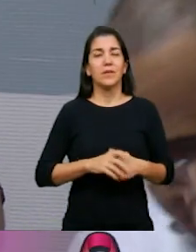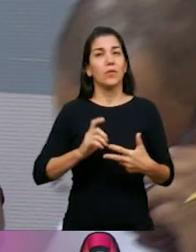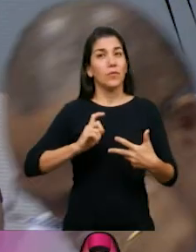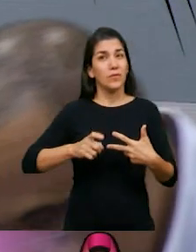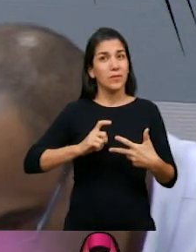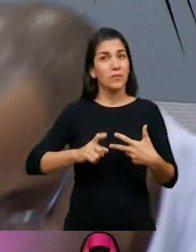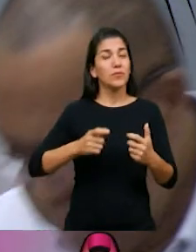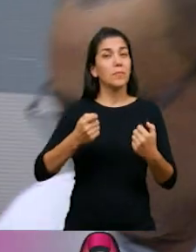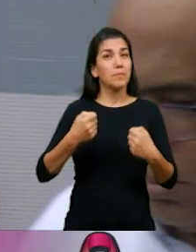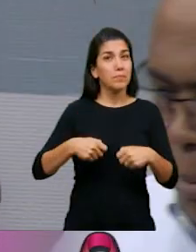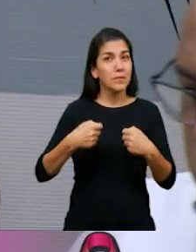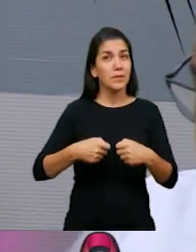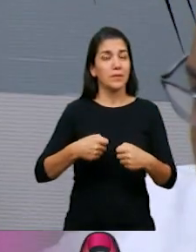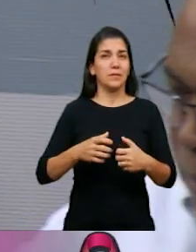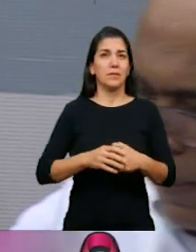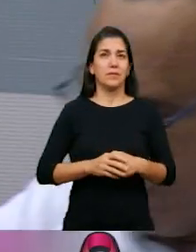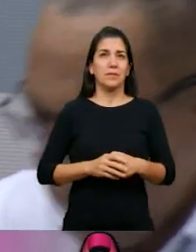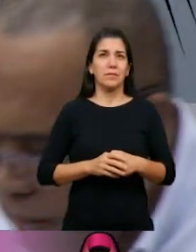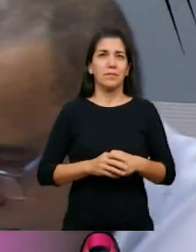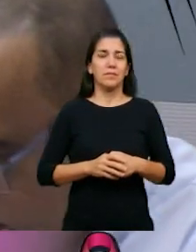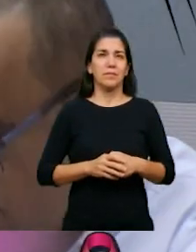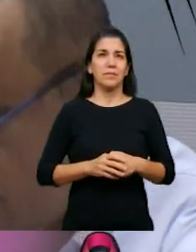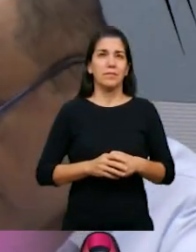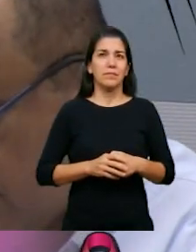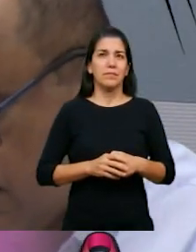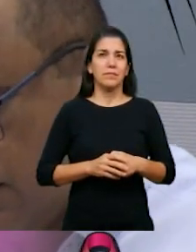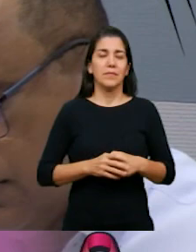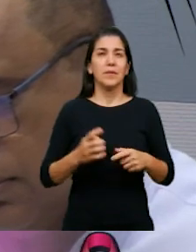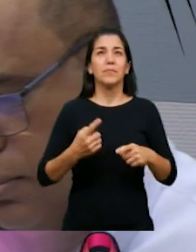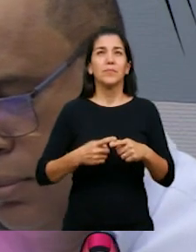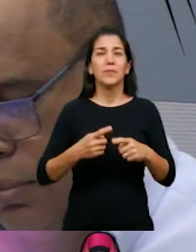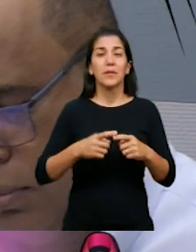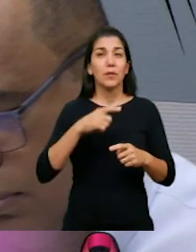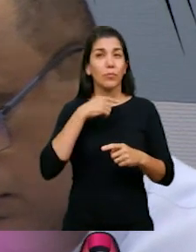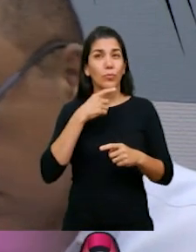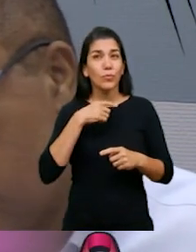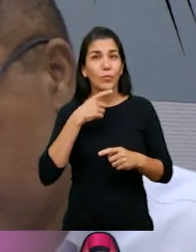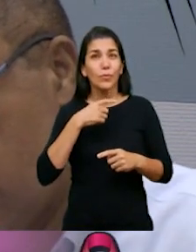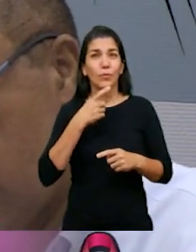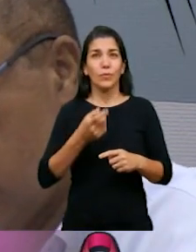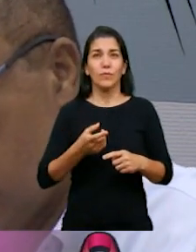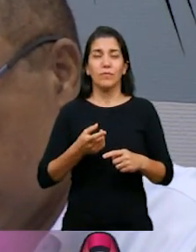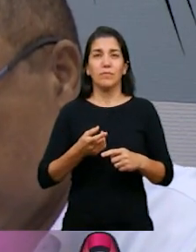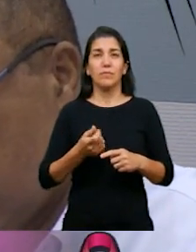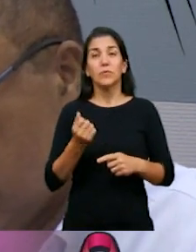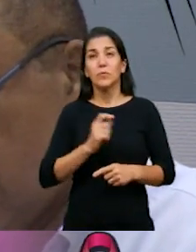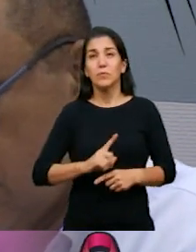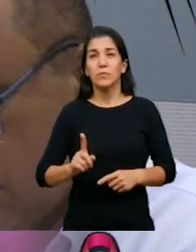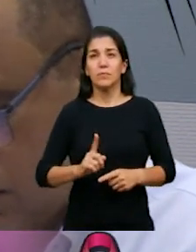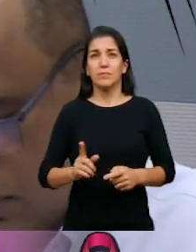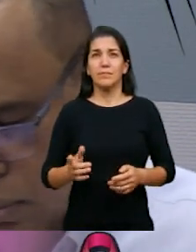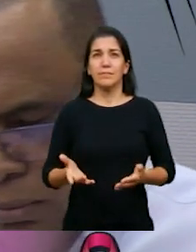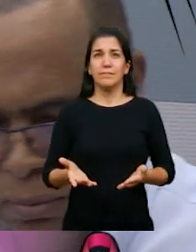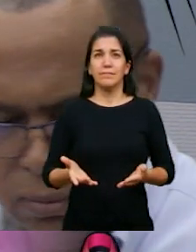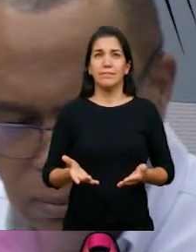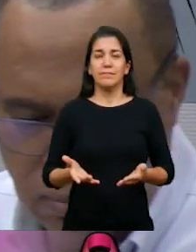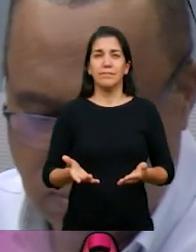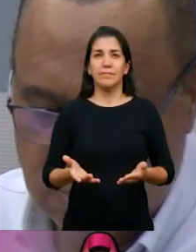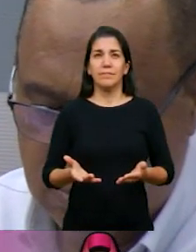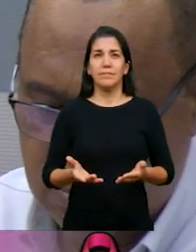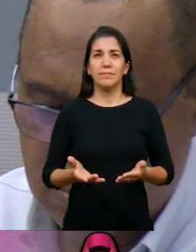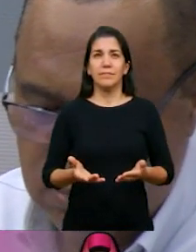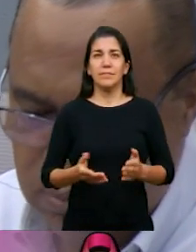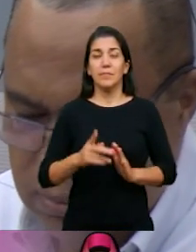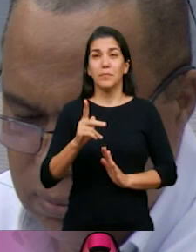quando vêm na urgência, geram dúvidas desnecessárias. Reitero a minha crítica a projetos como esse, virem de